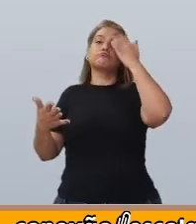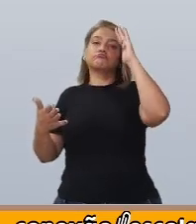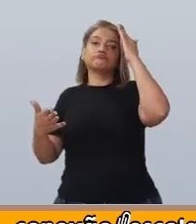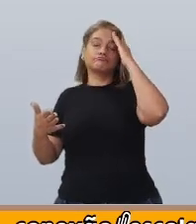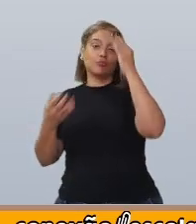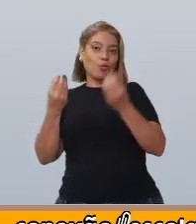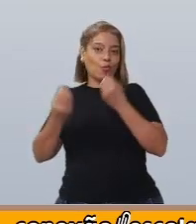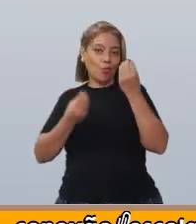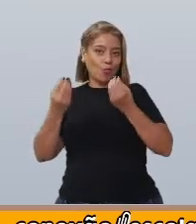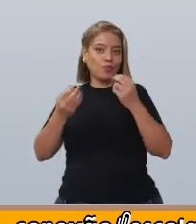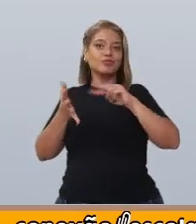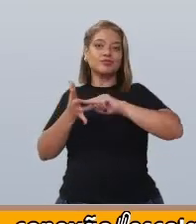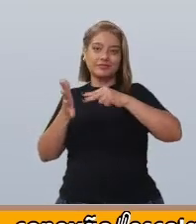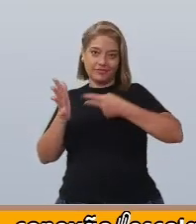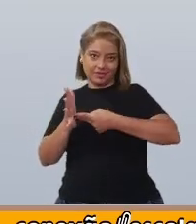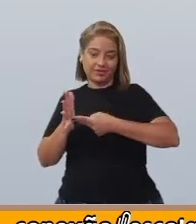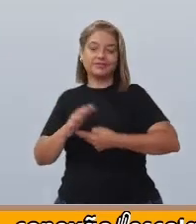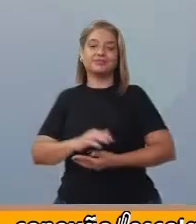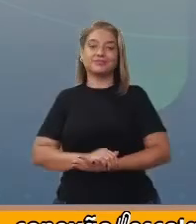história.